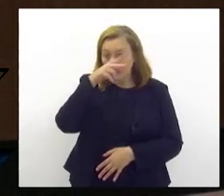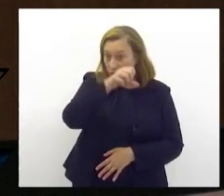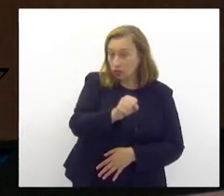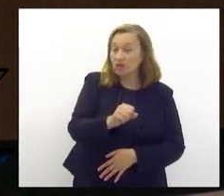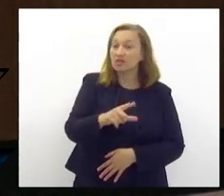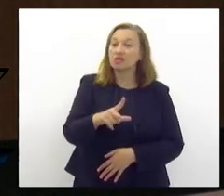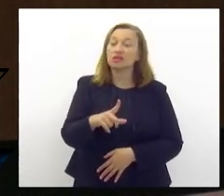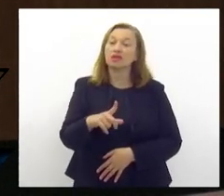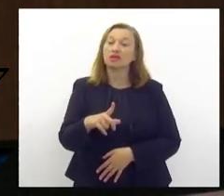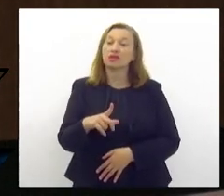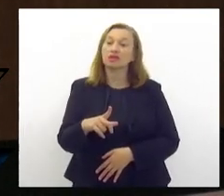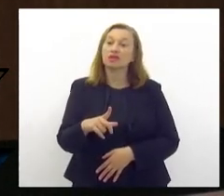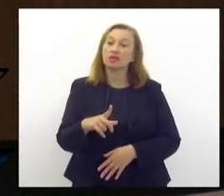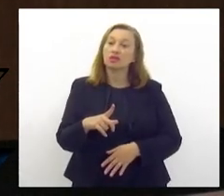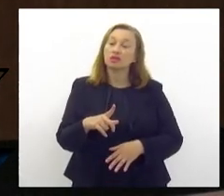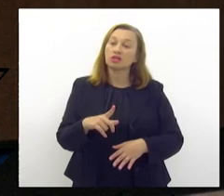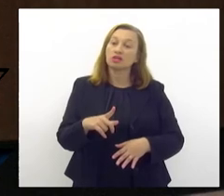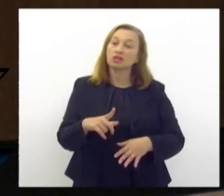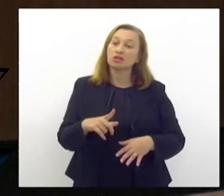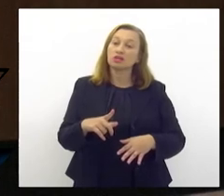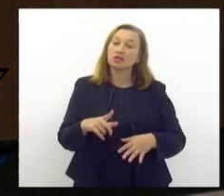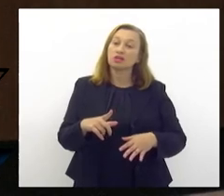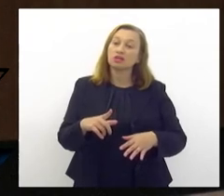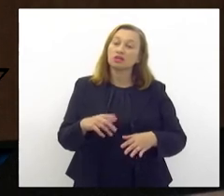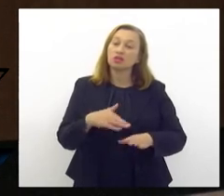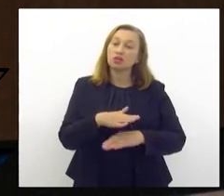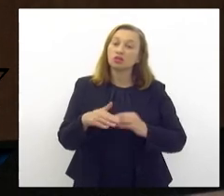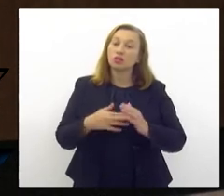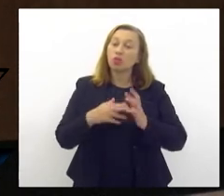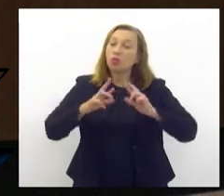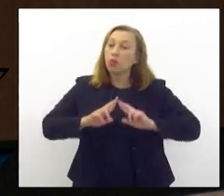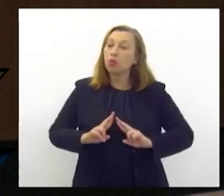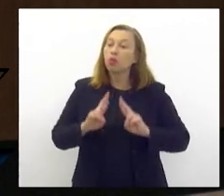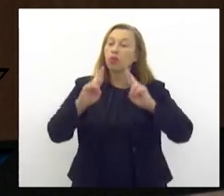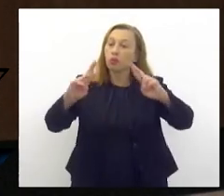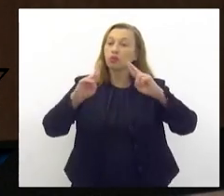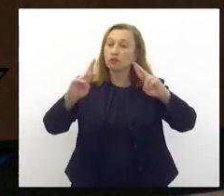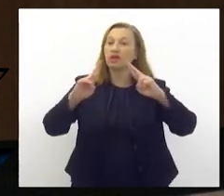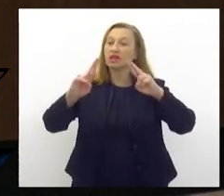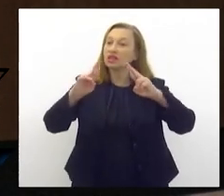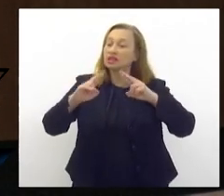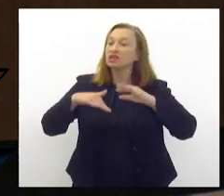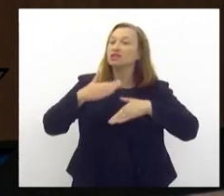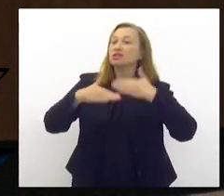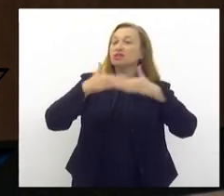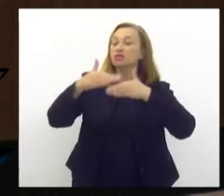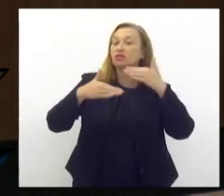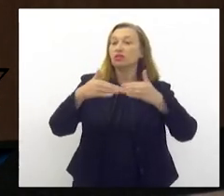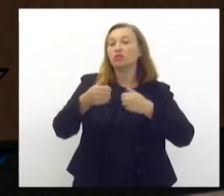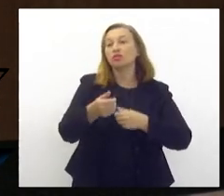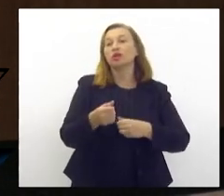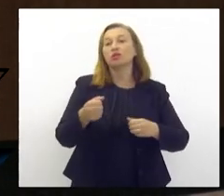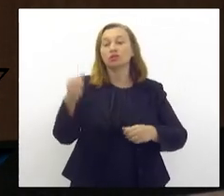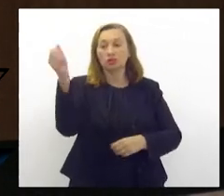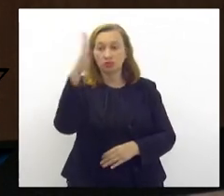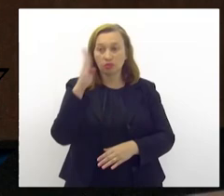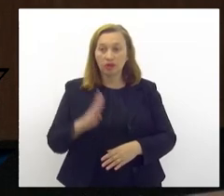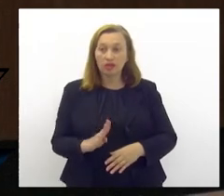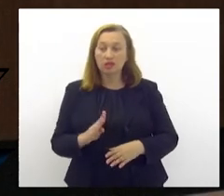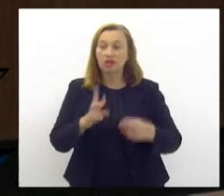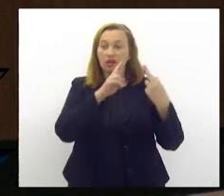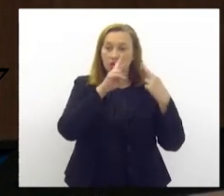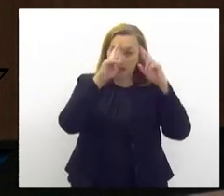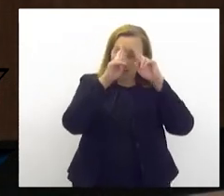fortalece todas as expectativas de crescimento da nação brasileira e de